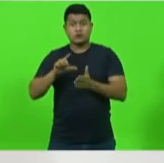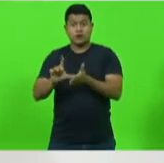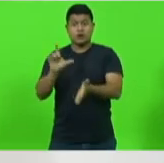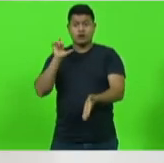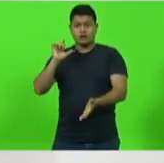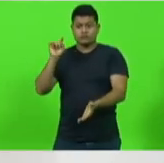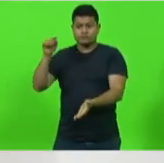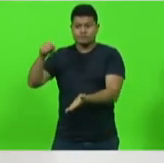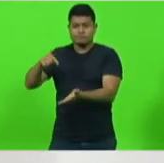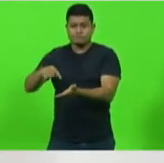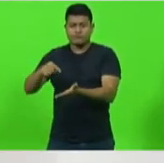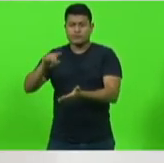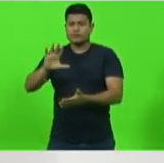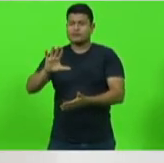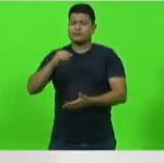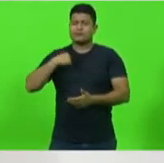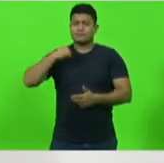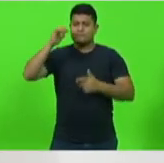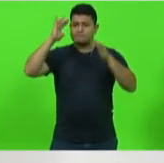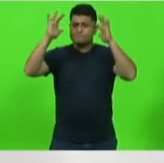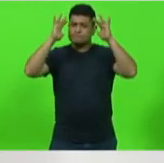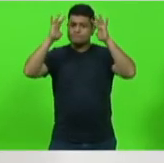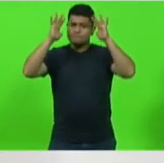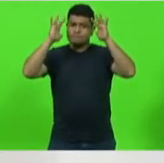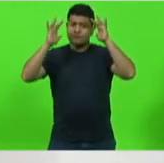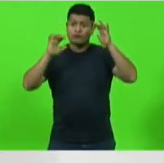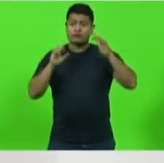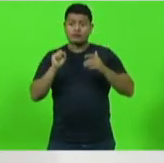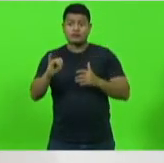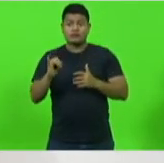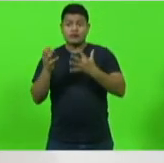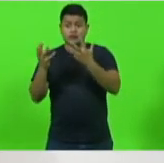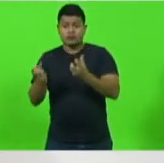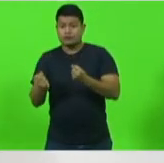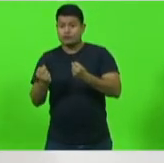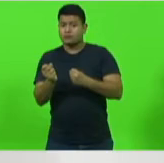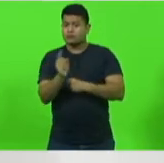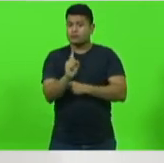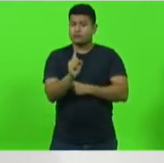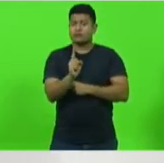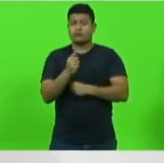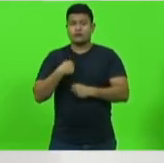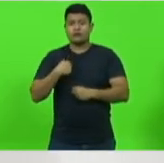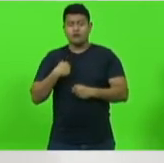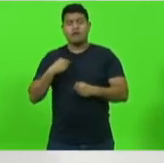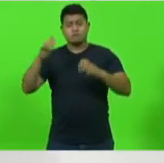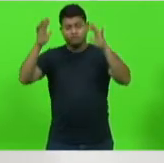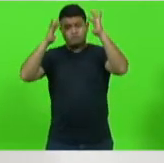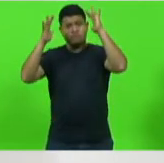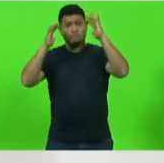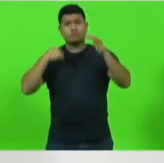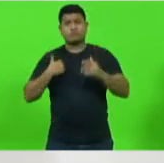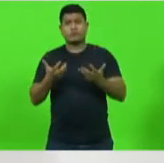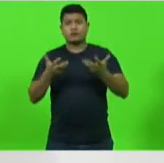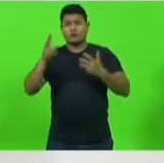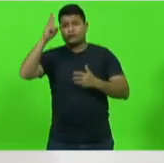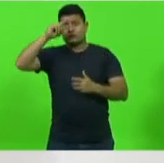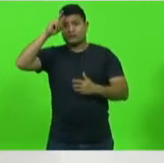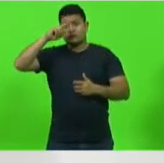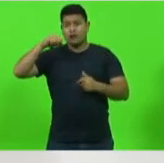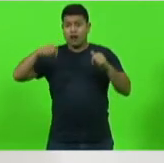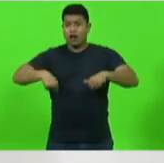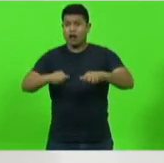apertar aquela teclinha aprovando ou rejeitando uma lei. Eu quero lembrar para os senhores que esse mesmo